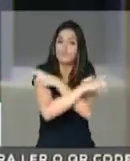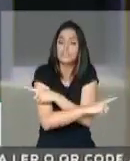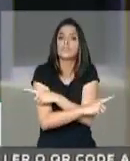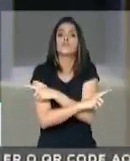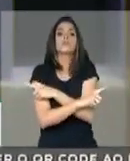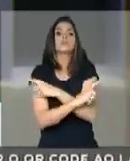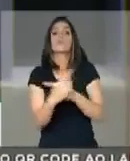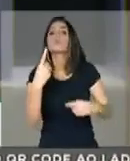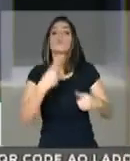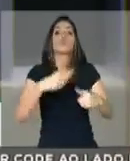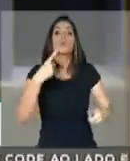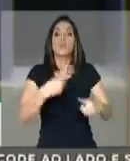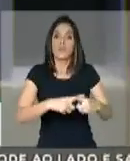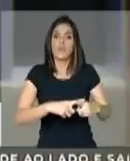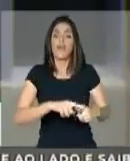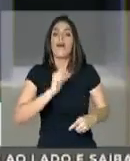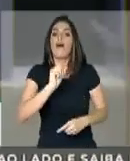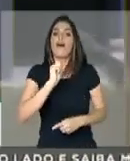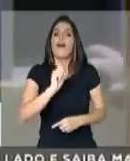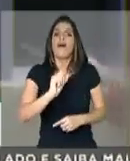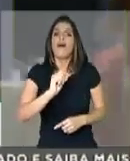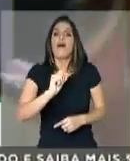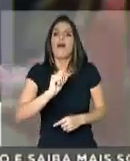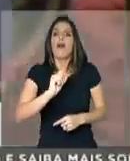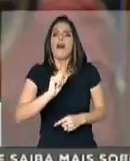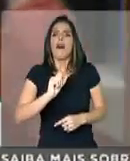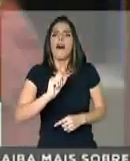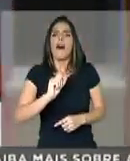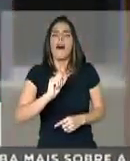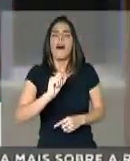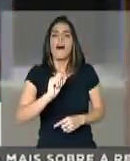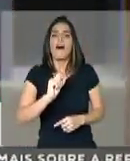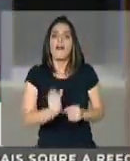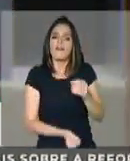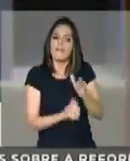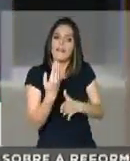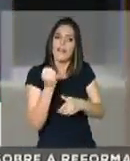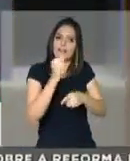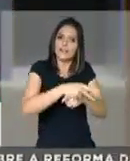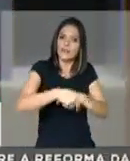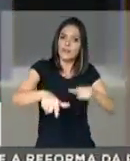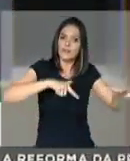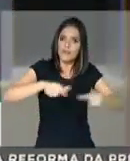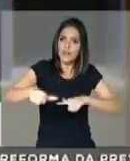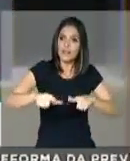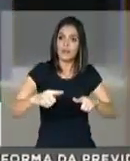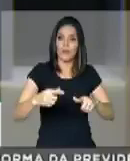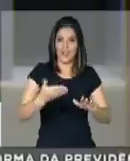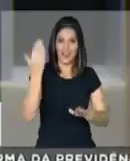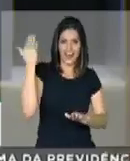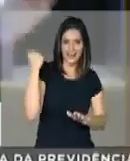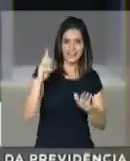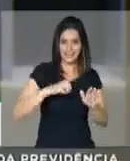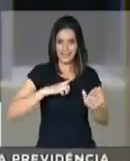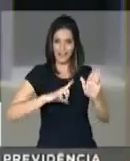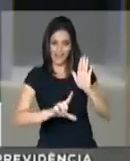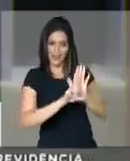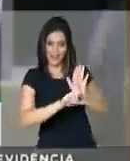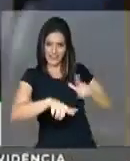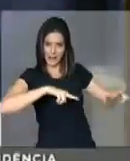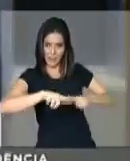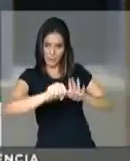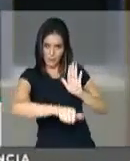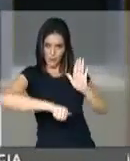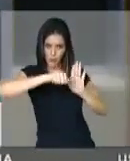os resultados voltados, relacionados com a geração de emprego na reforma trabalhista. Nenhuma